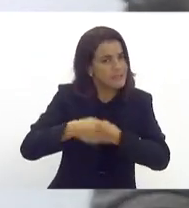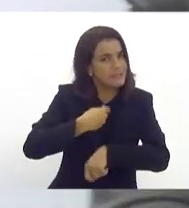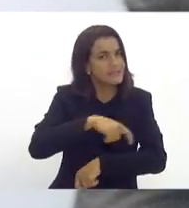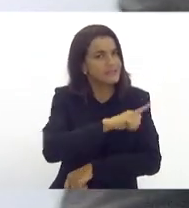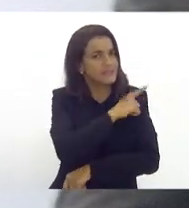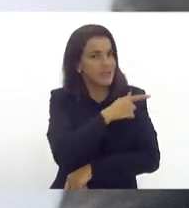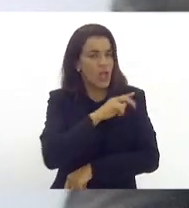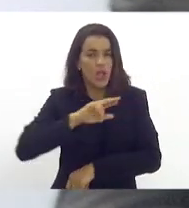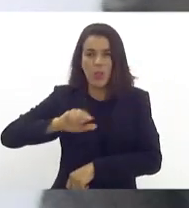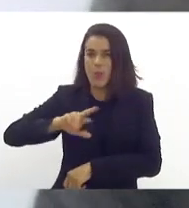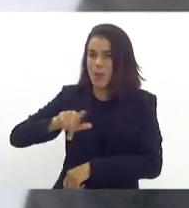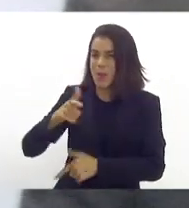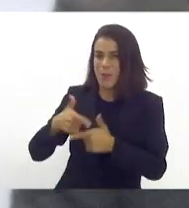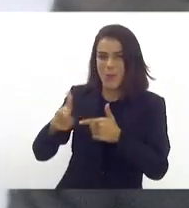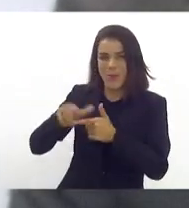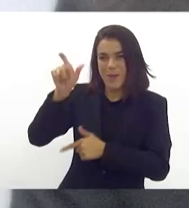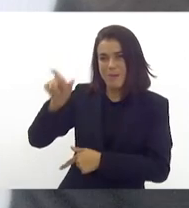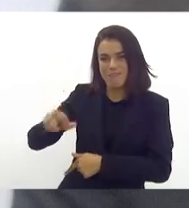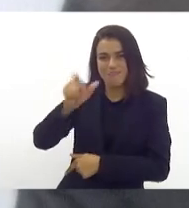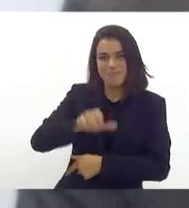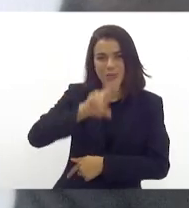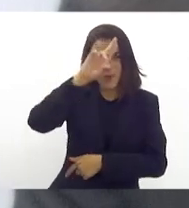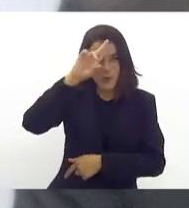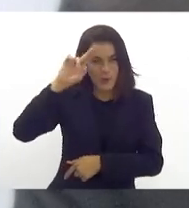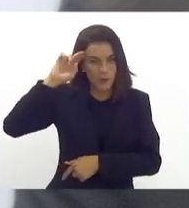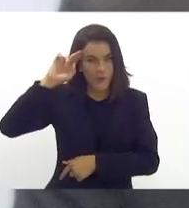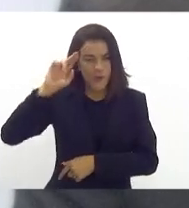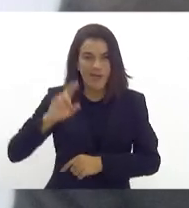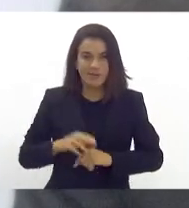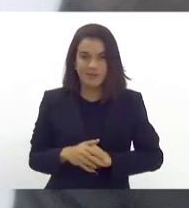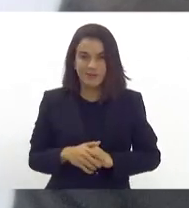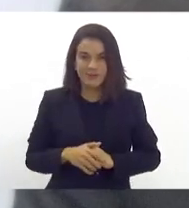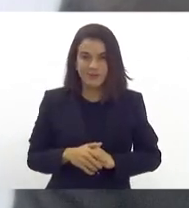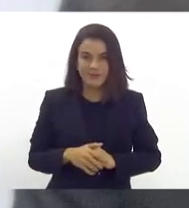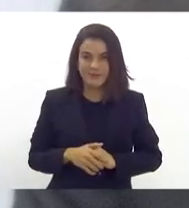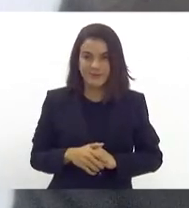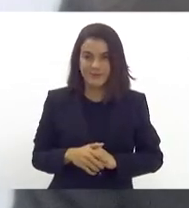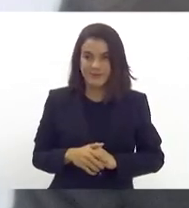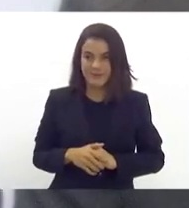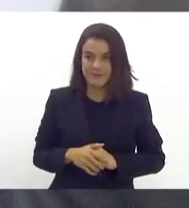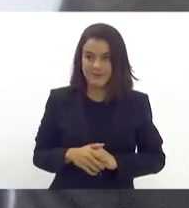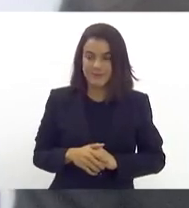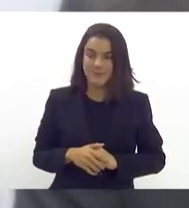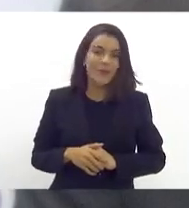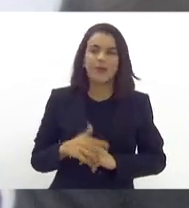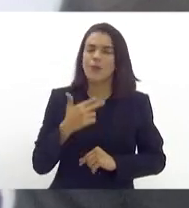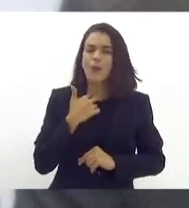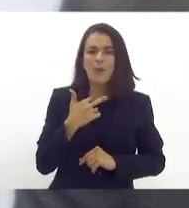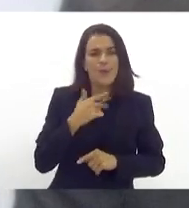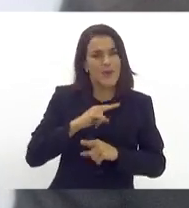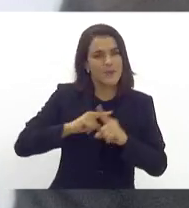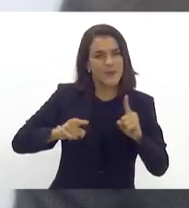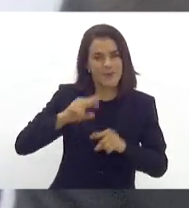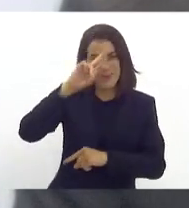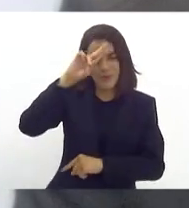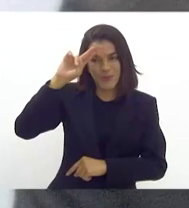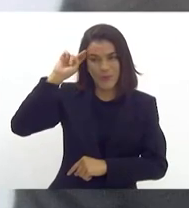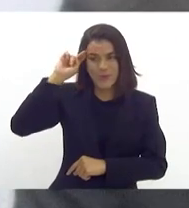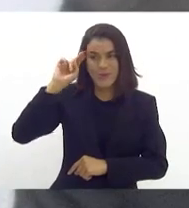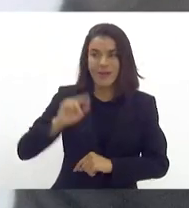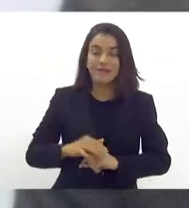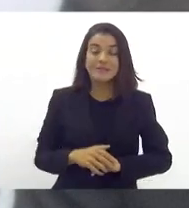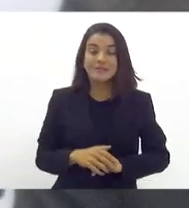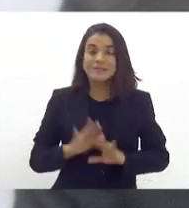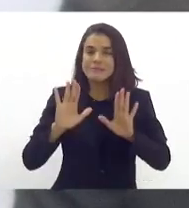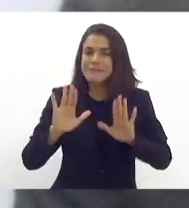não é problema do usuário minha gente me perdoem não pode ser problema do usuário não pode ser problema do usuário agora se for a gente precisa